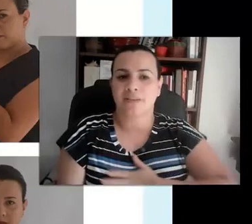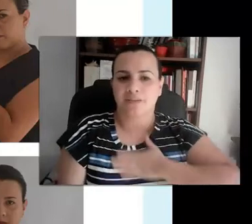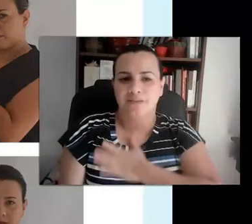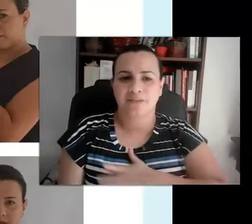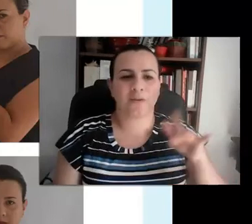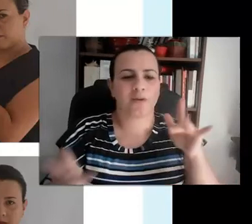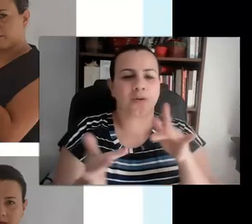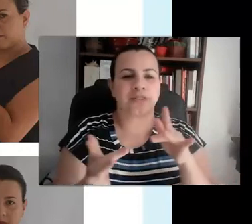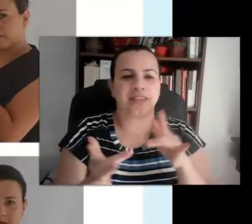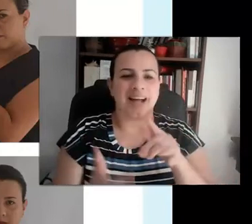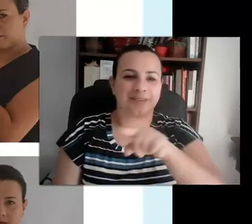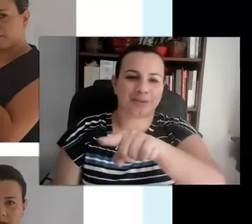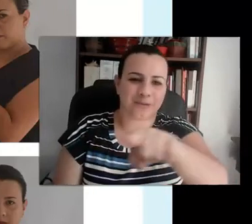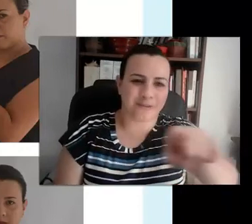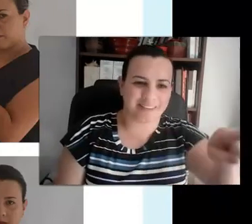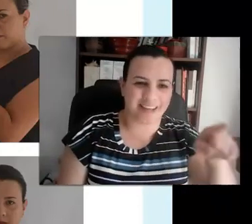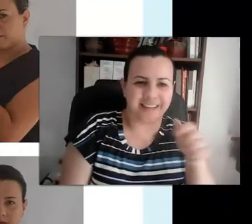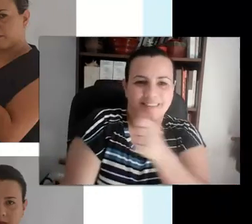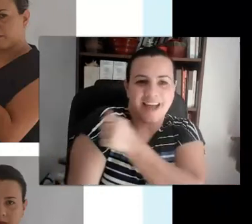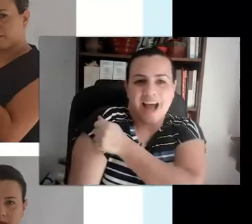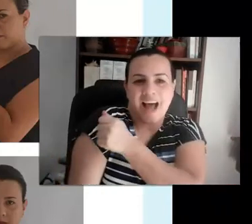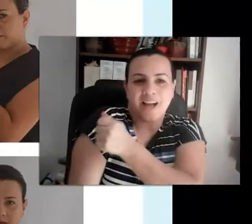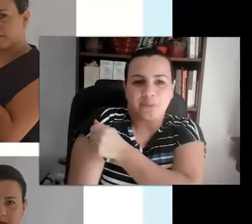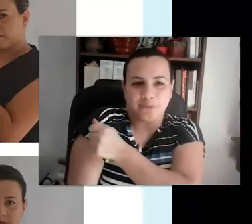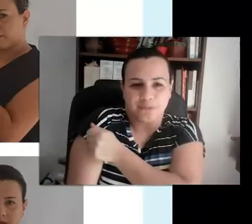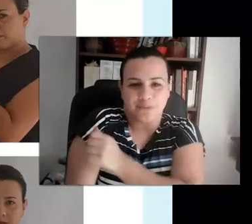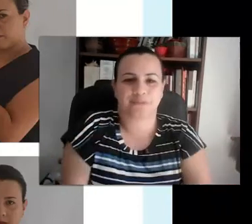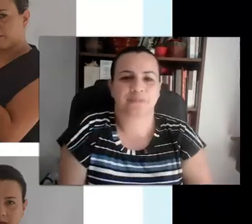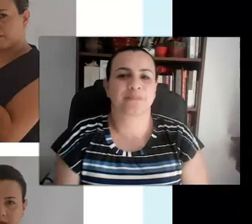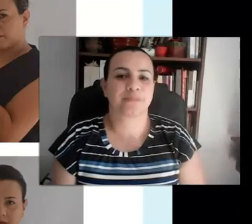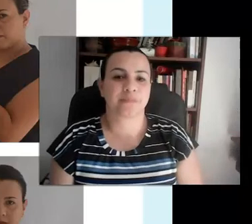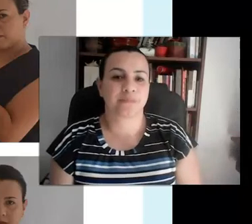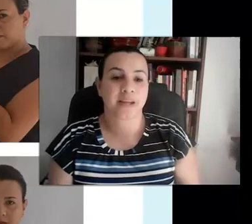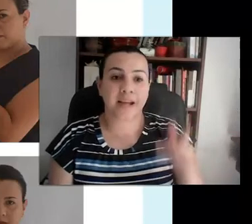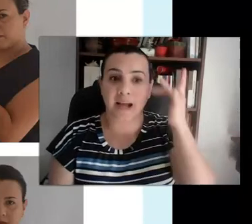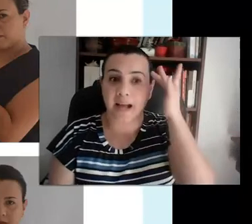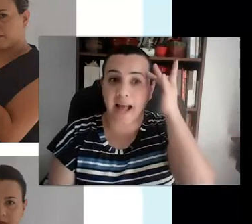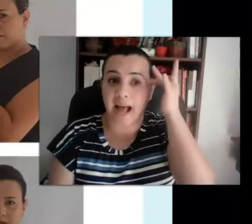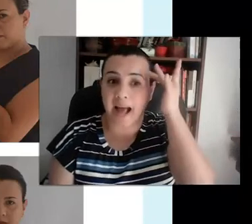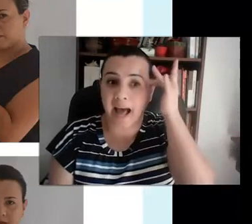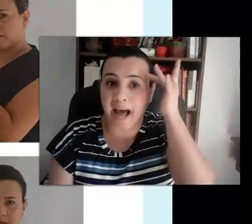Sempre gosto contato com vocês, alunos.